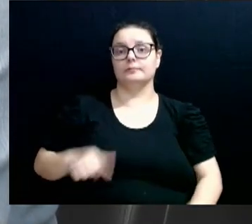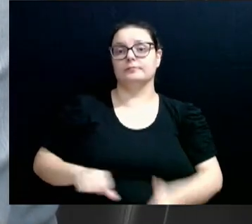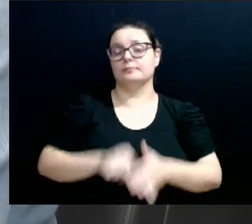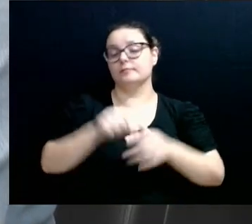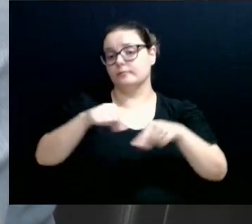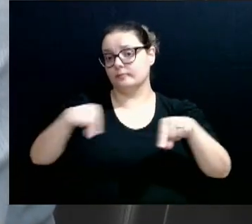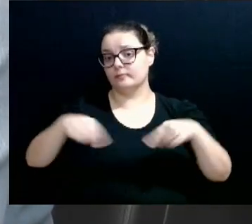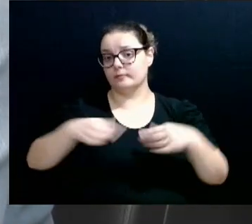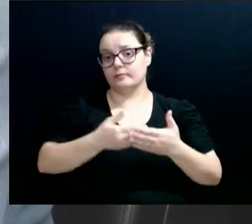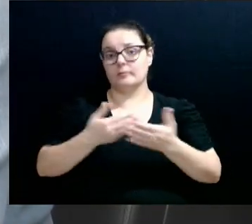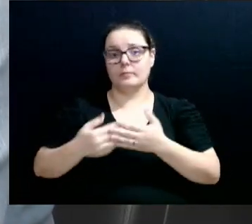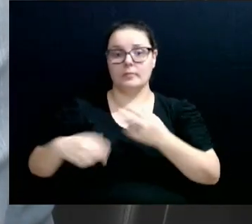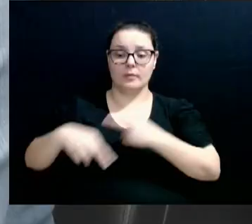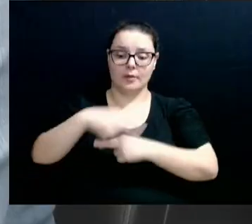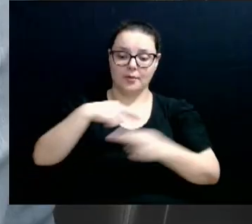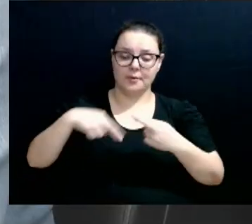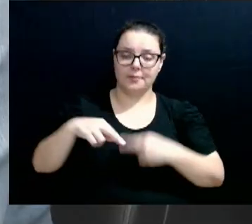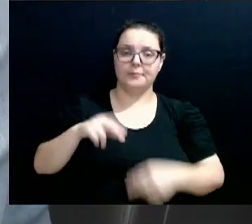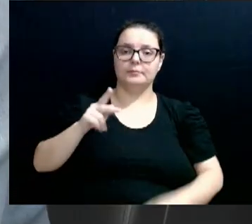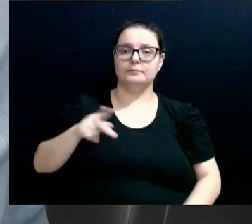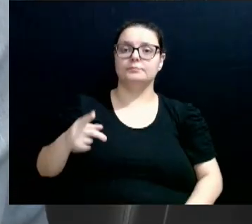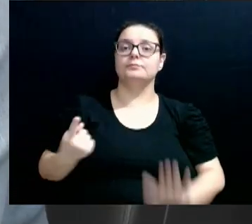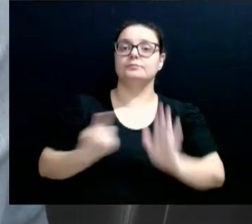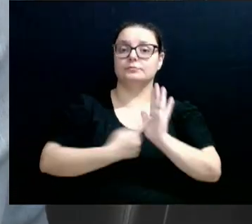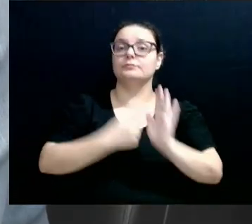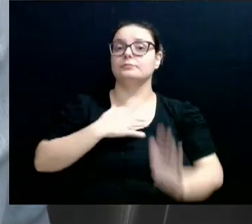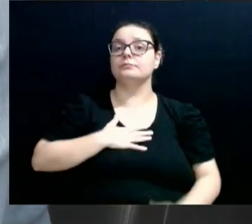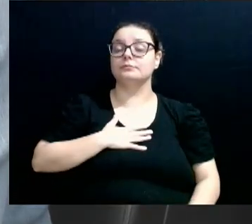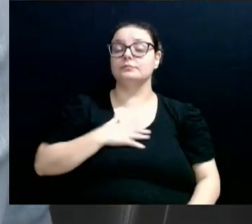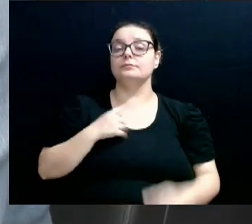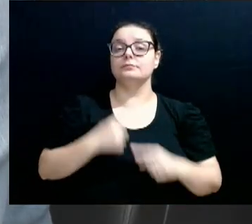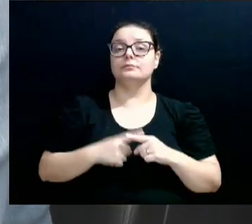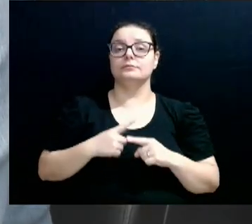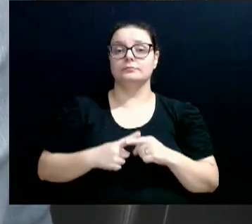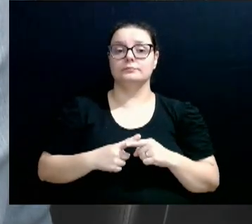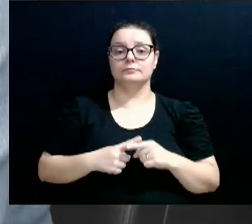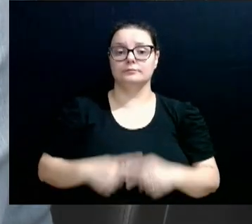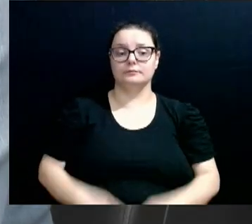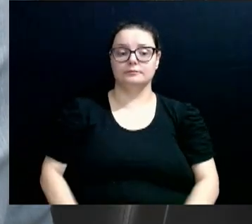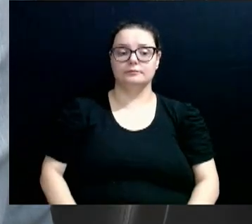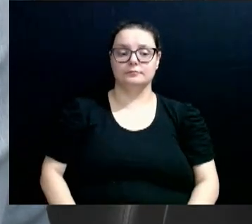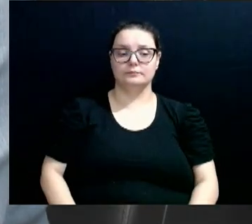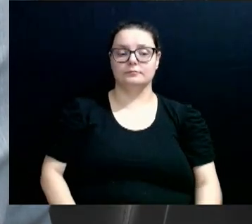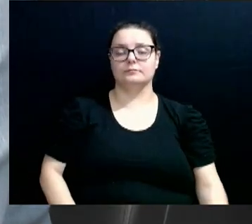esse professor me marcou muito, né? Porque